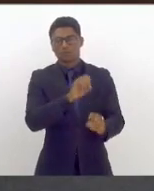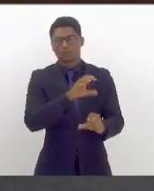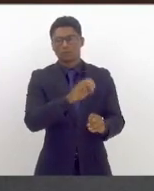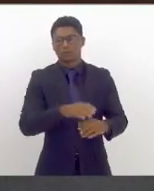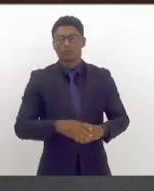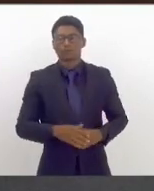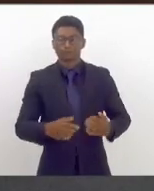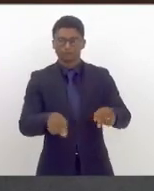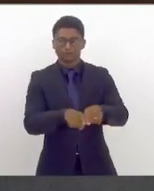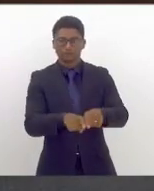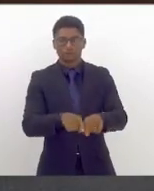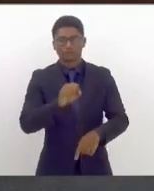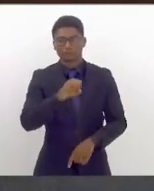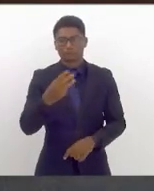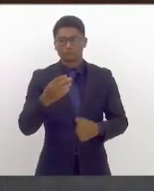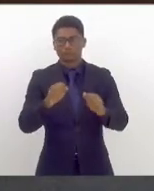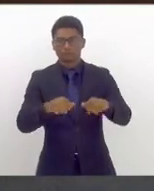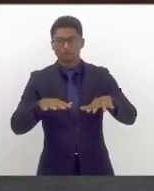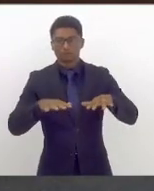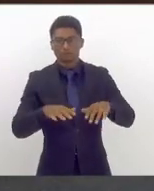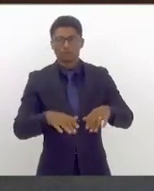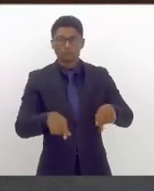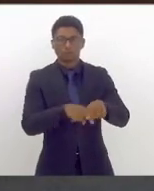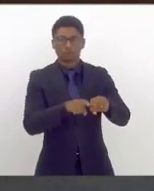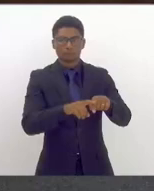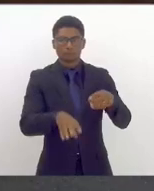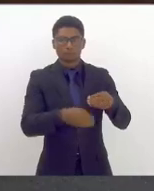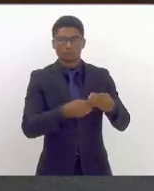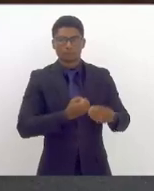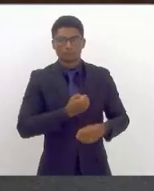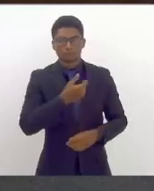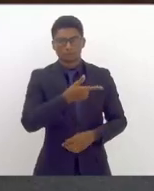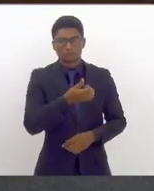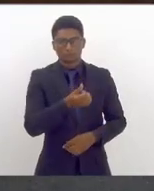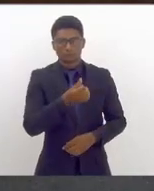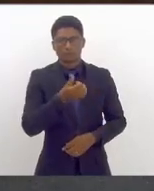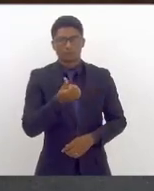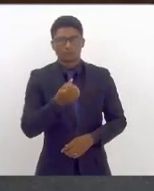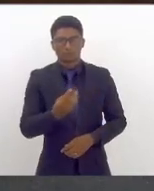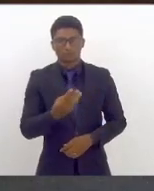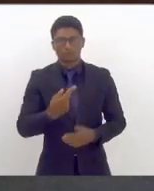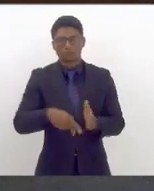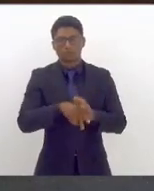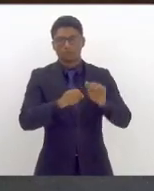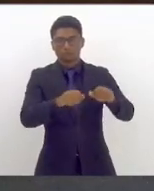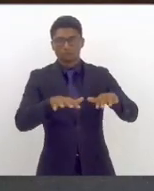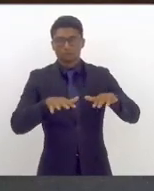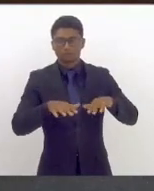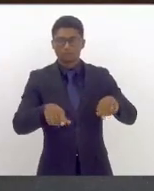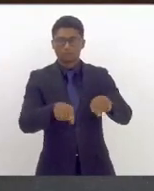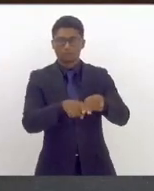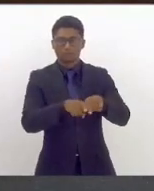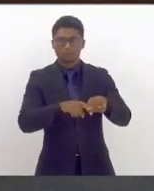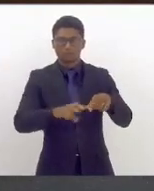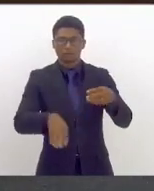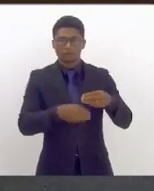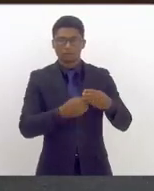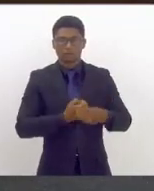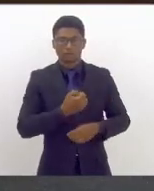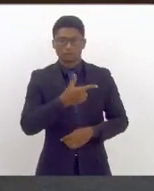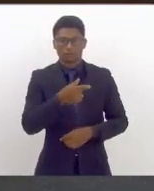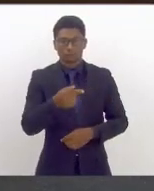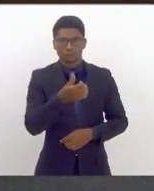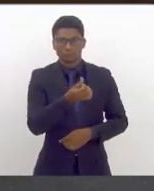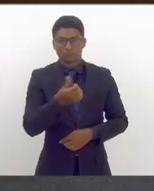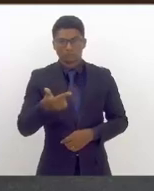e 83 de plenário favorável subliminativas emendas 26 63 plenário favorável com submeterglutinativas e vendas de 27